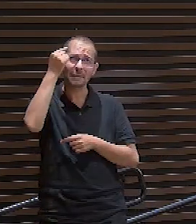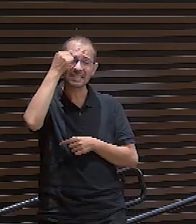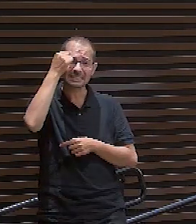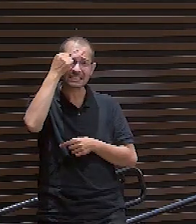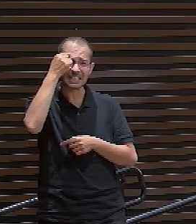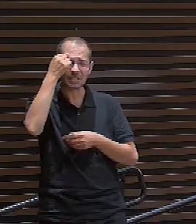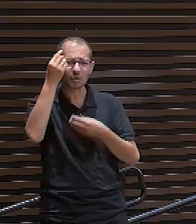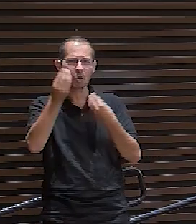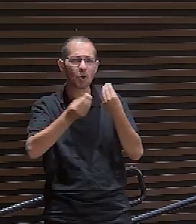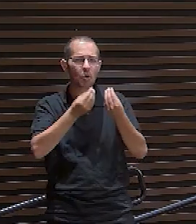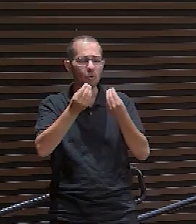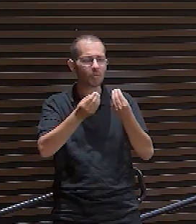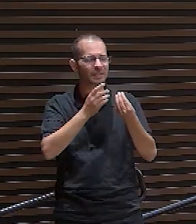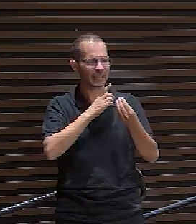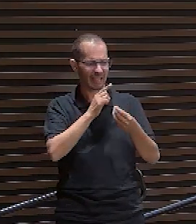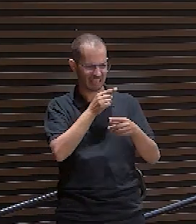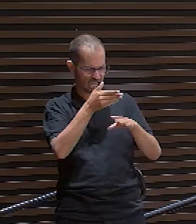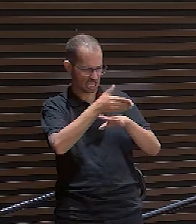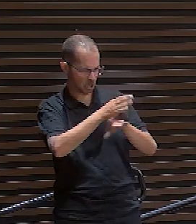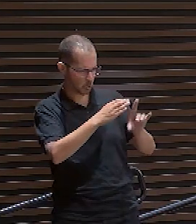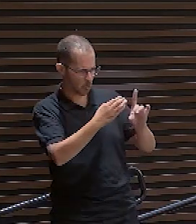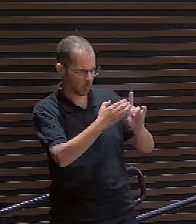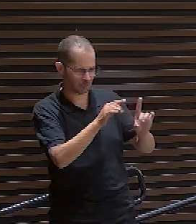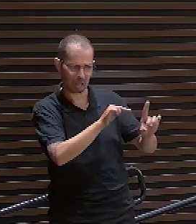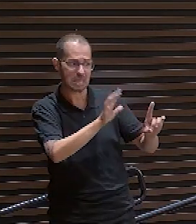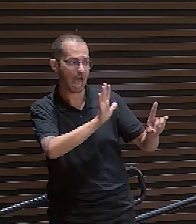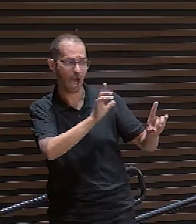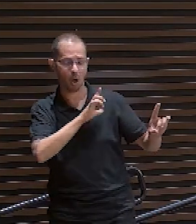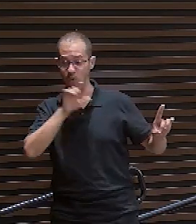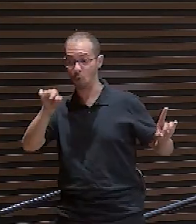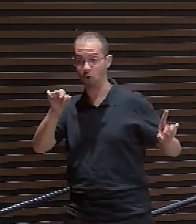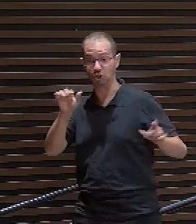para ir assistir um jogo de futebol?